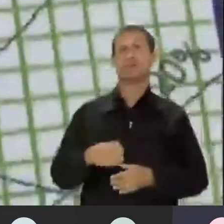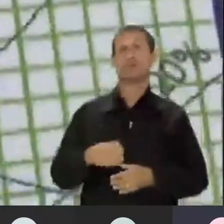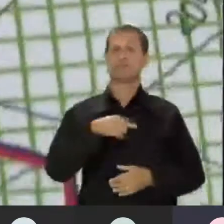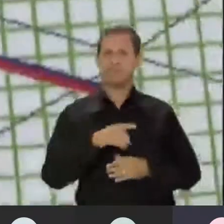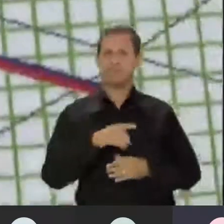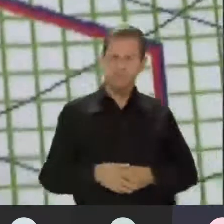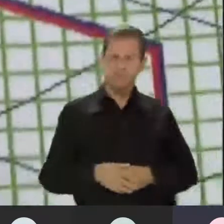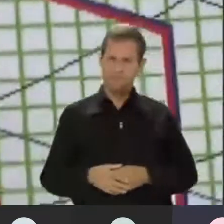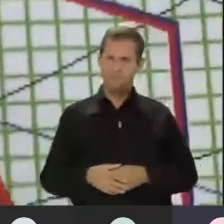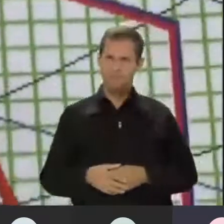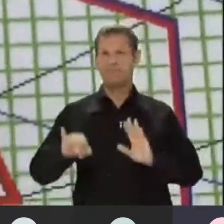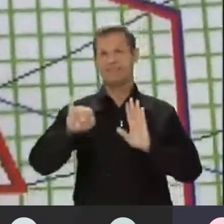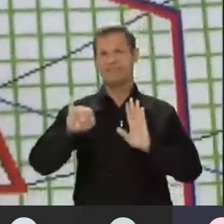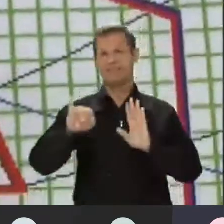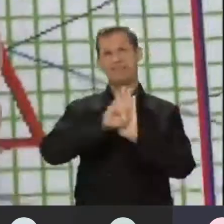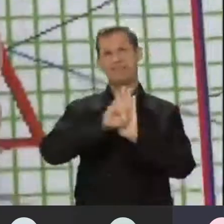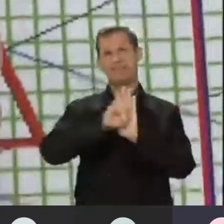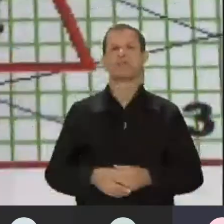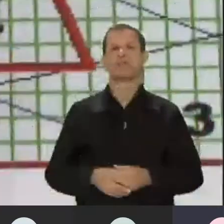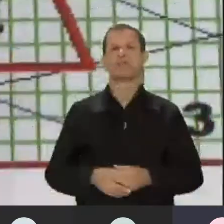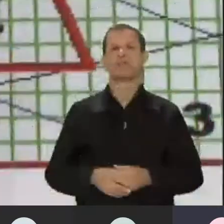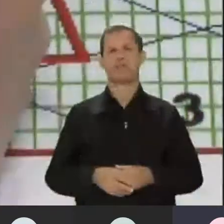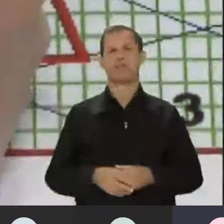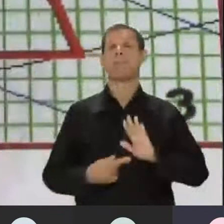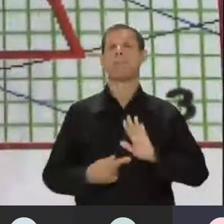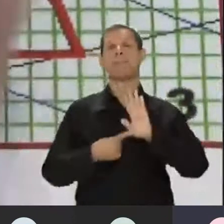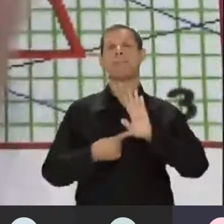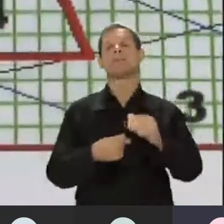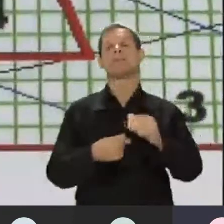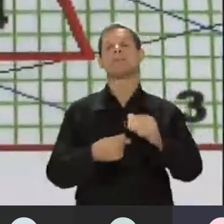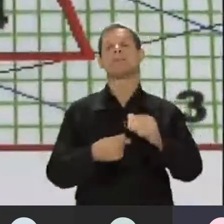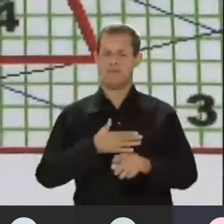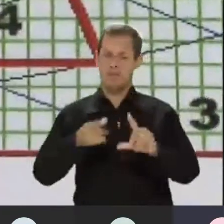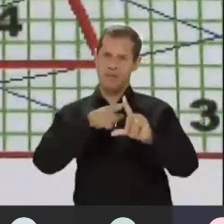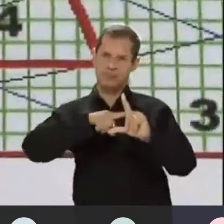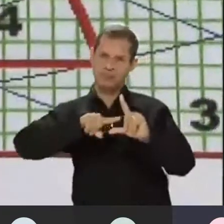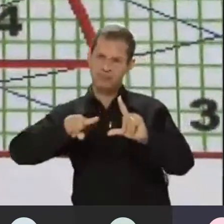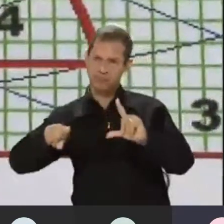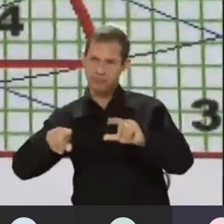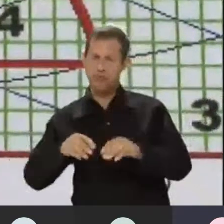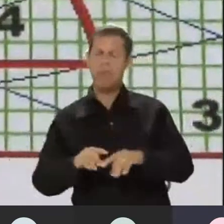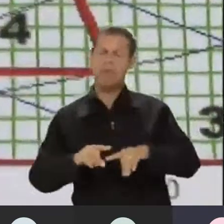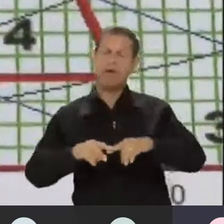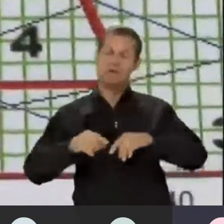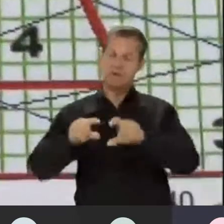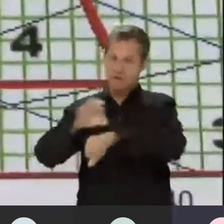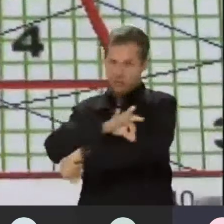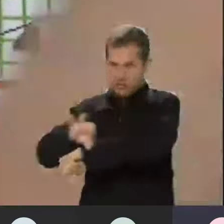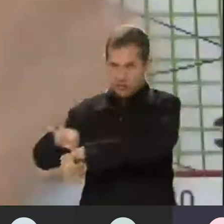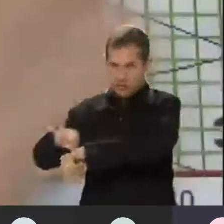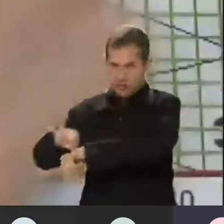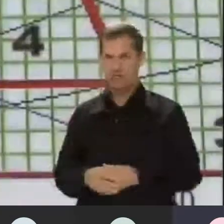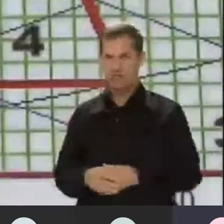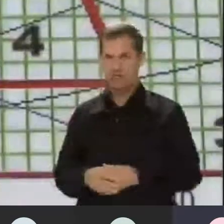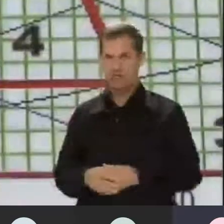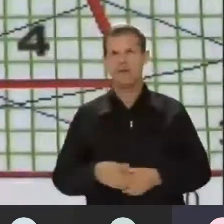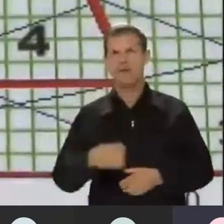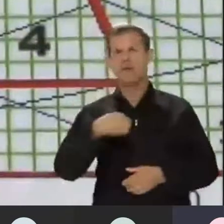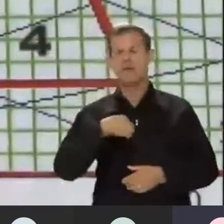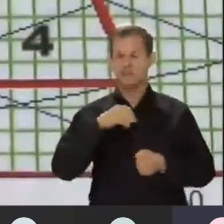deixar demarcado, né? Vou deixar destacado essa minha curva. E aí, com uma régua, eu vou subir